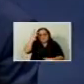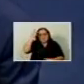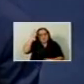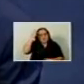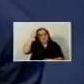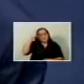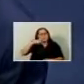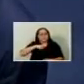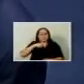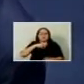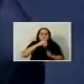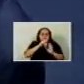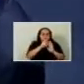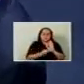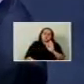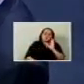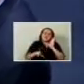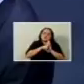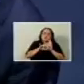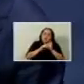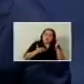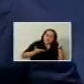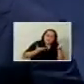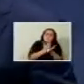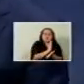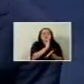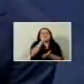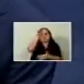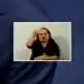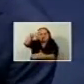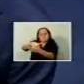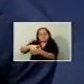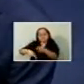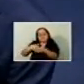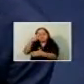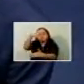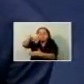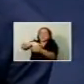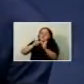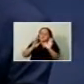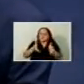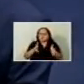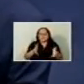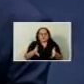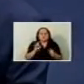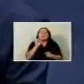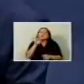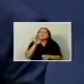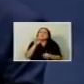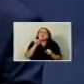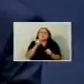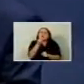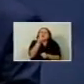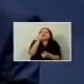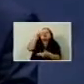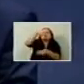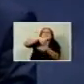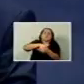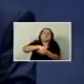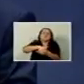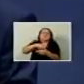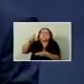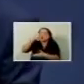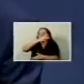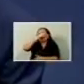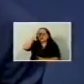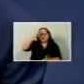ter o projeto de lei aprovado, ele já foi votado em primeira votação, portanto basta uma única votação e o prefeito